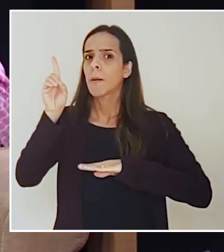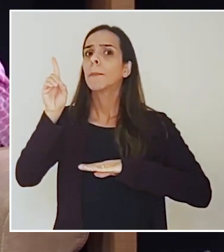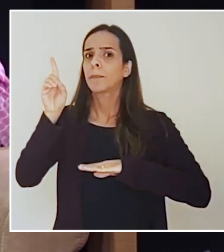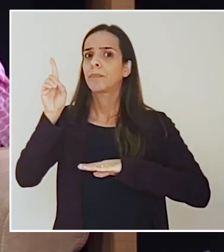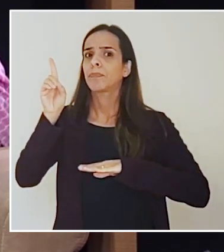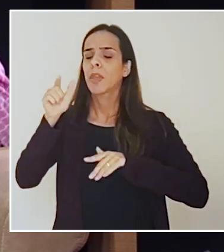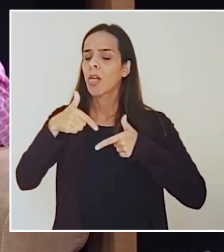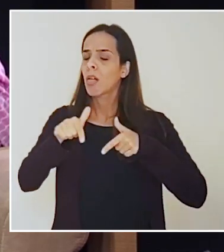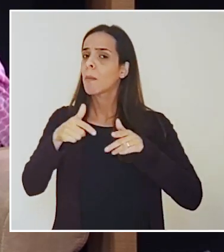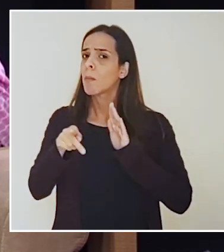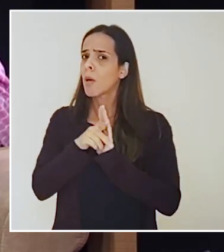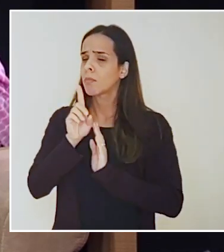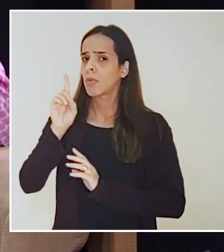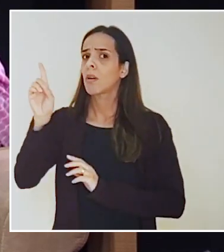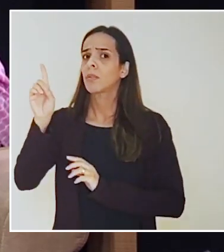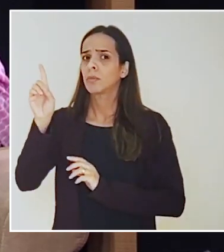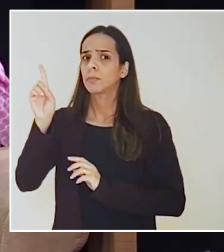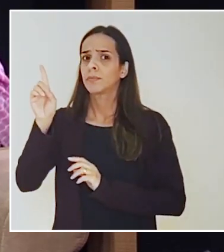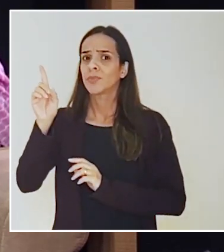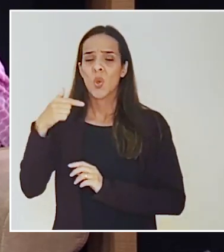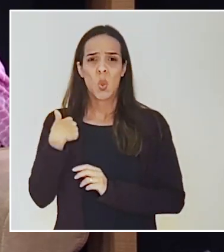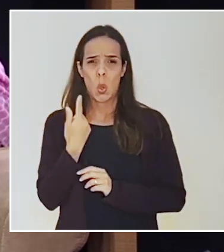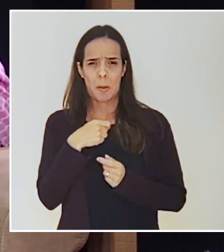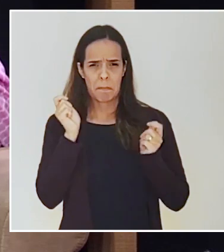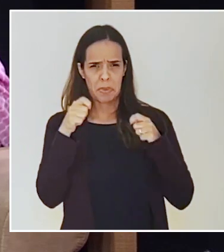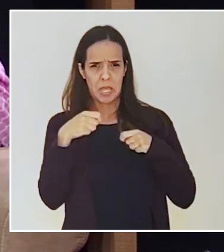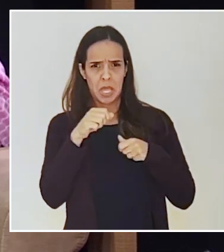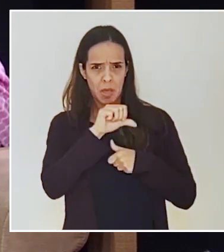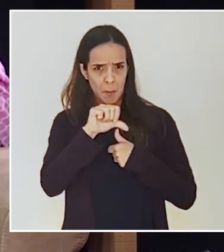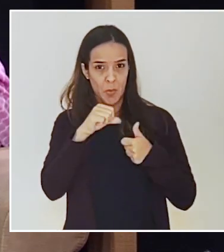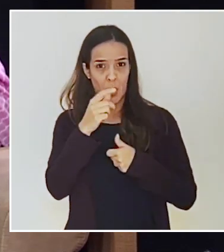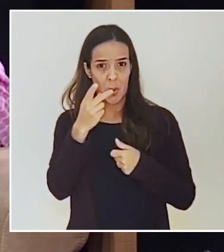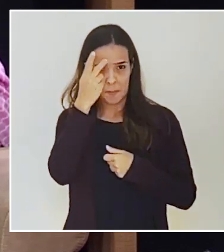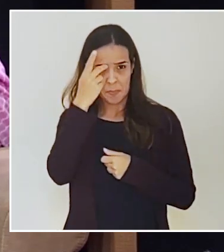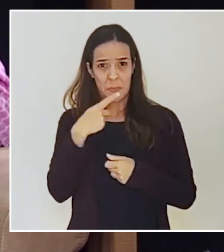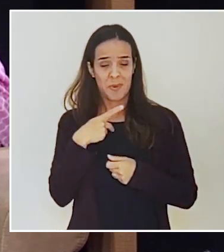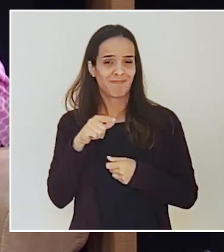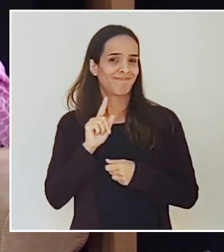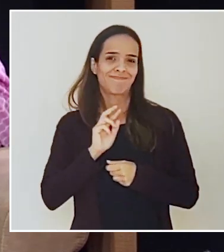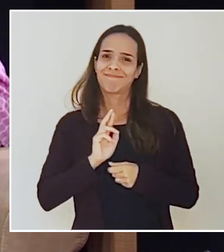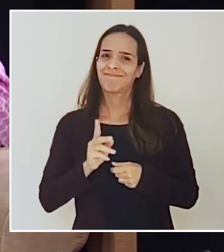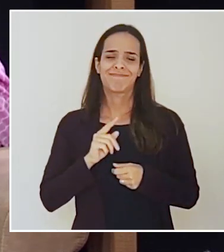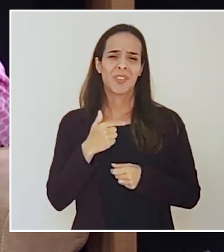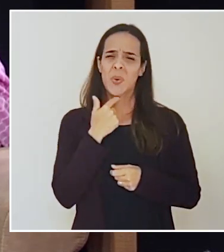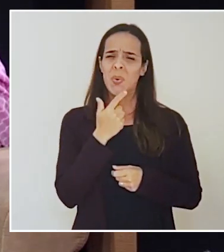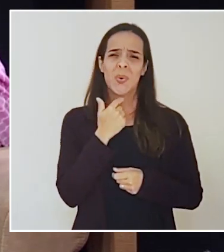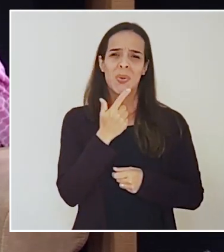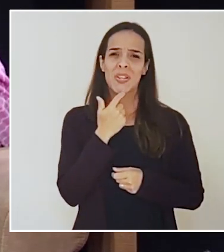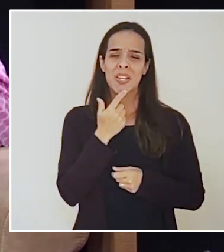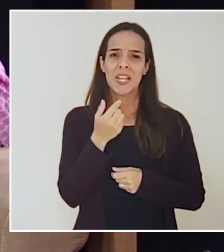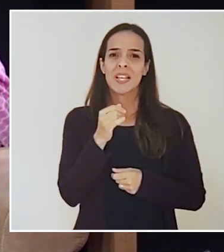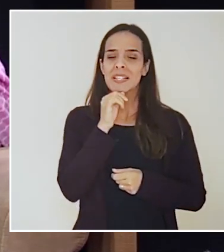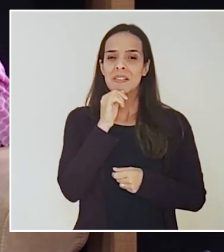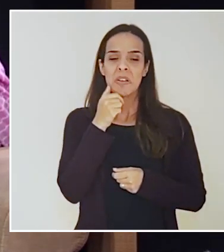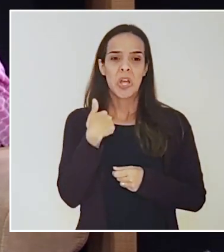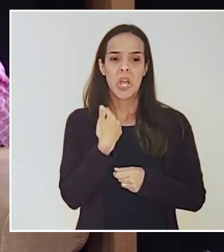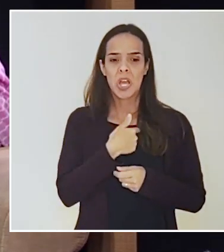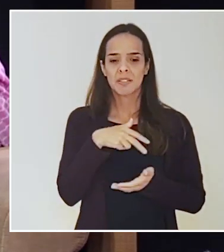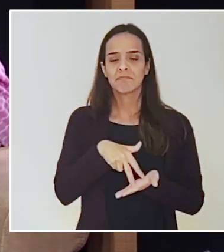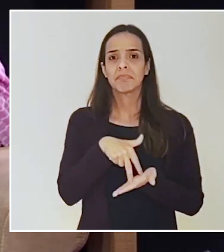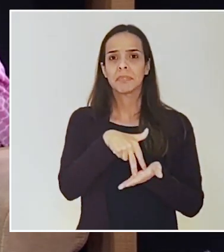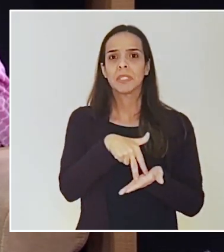poder de restaurar a nós mesmos. Nós não conseguimos nem sequer ficar de pé, escorados no bordão da